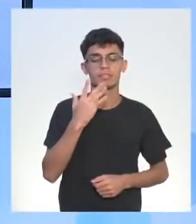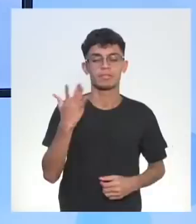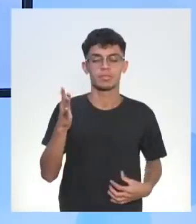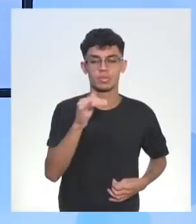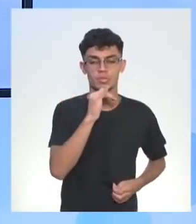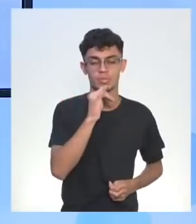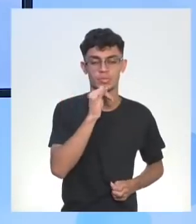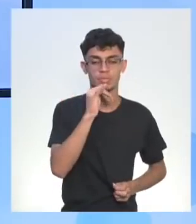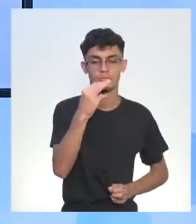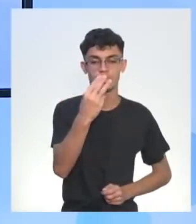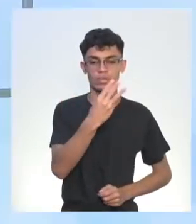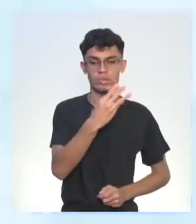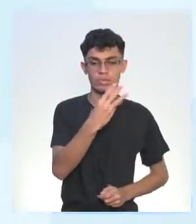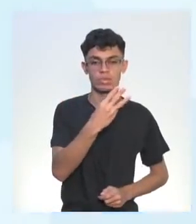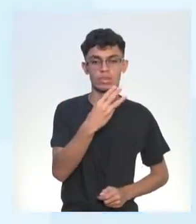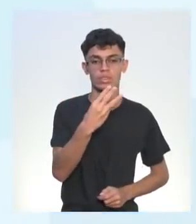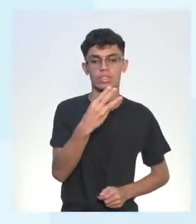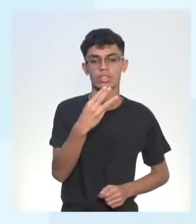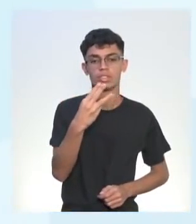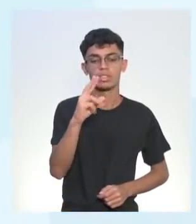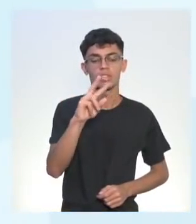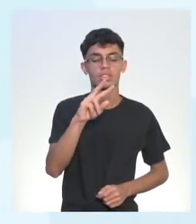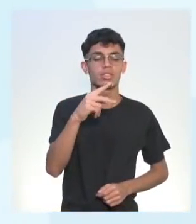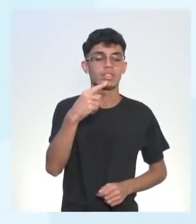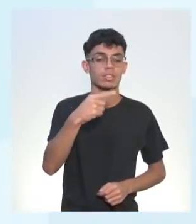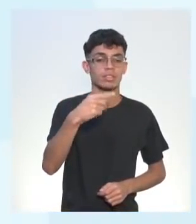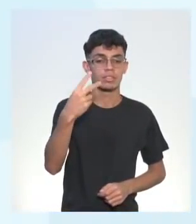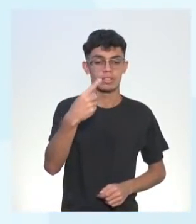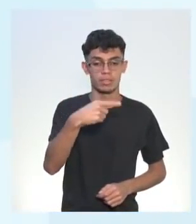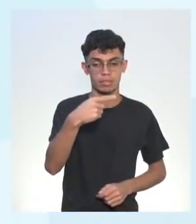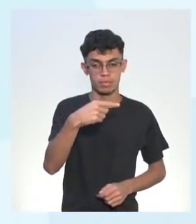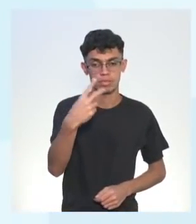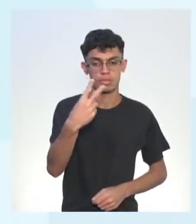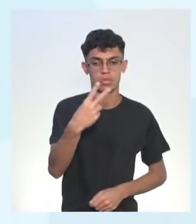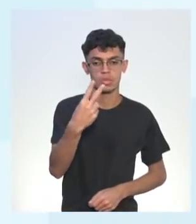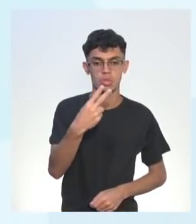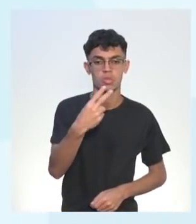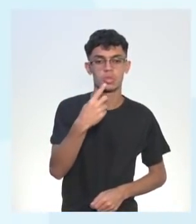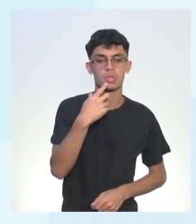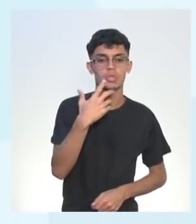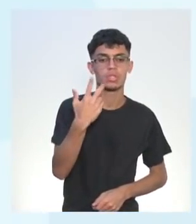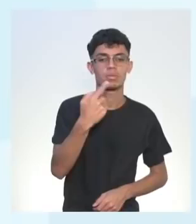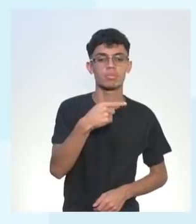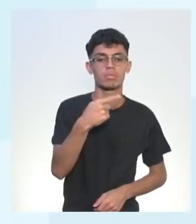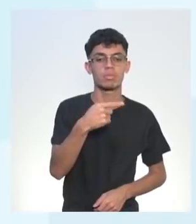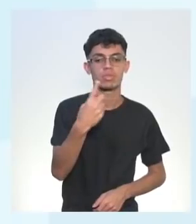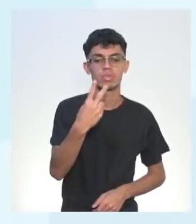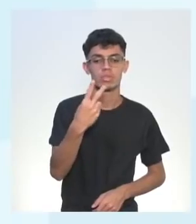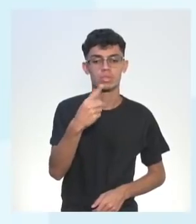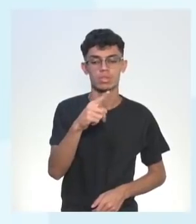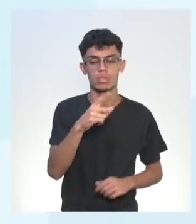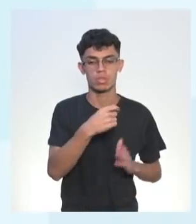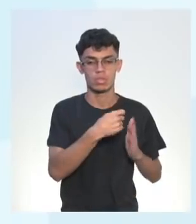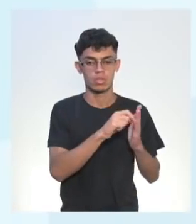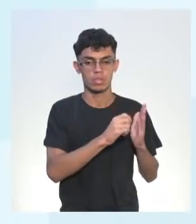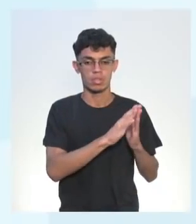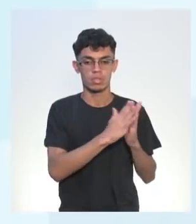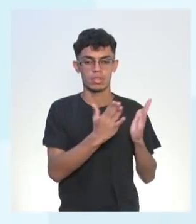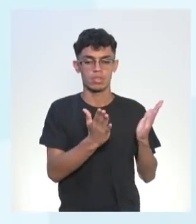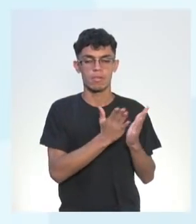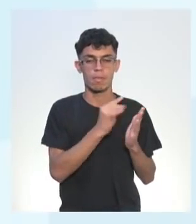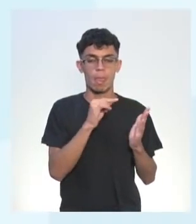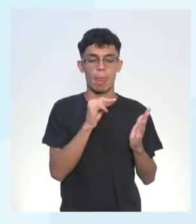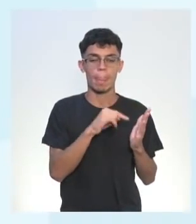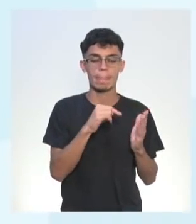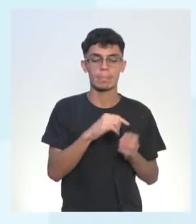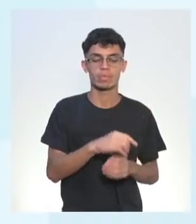exemplo. 3 elevado a menos 2. Veja que o expoente é negativo. Eu gostaria que vocês anotassem aí no seu